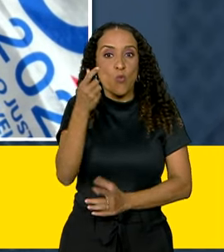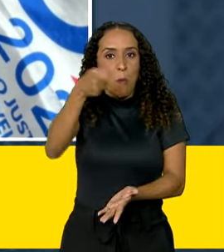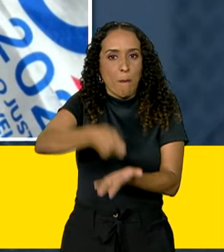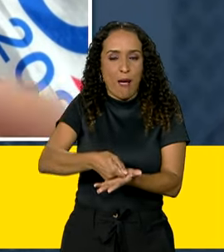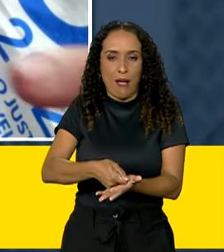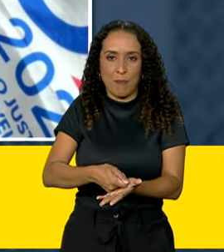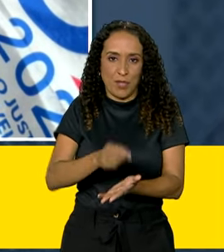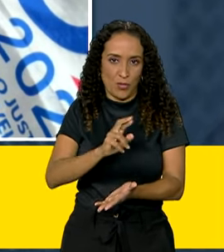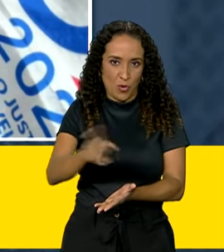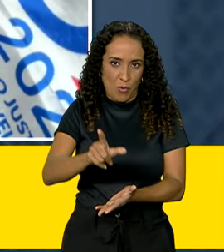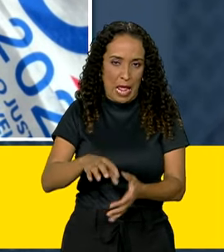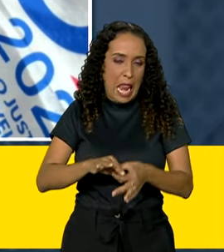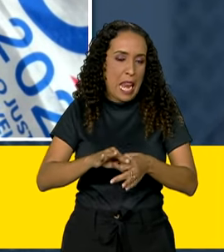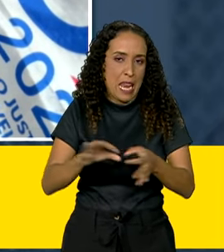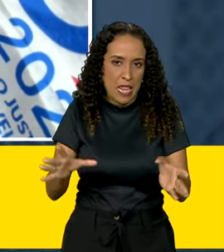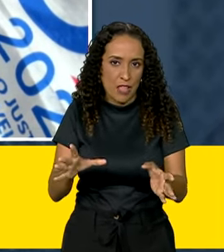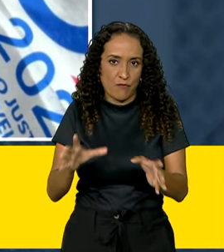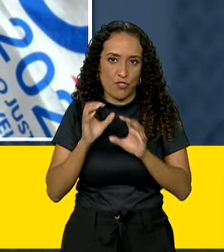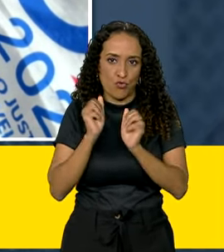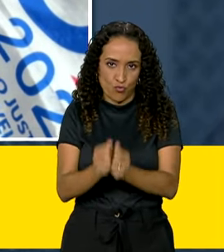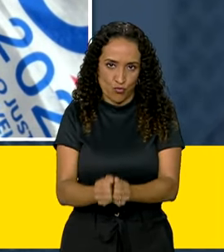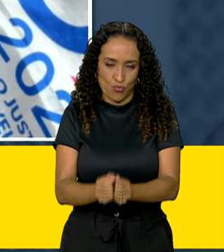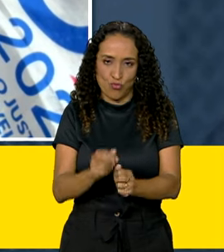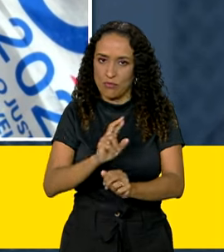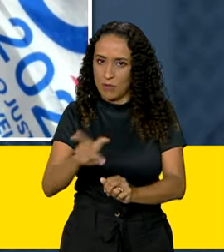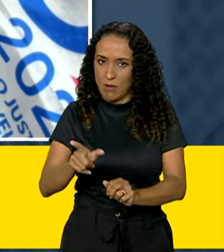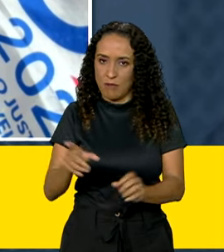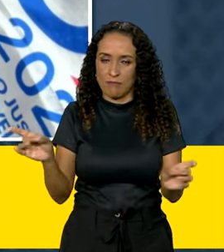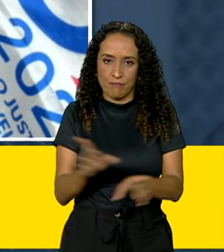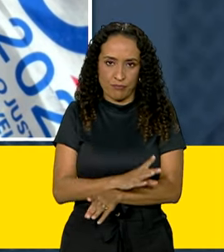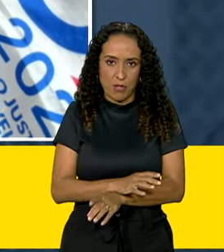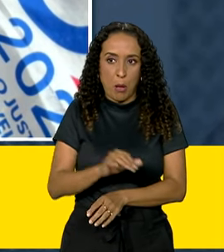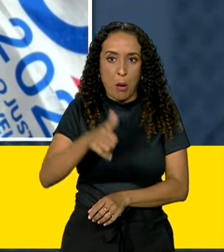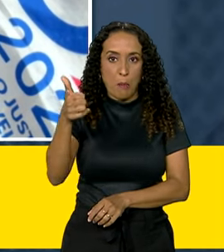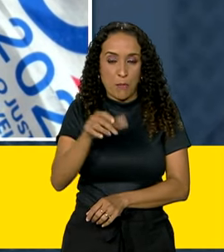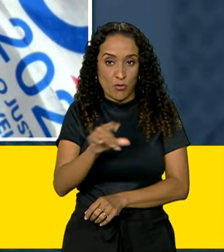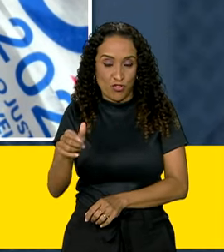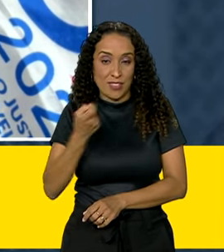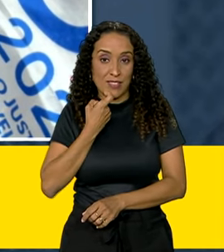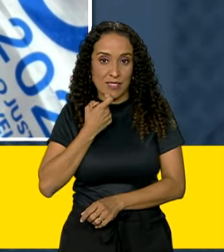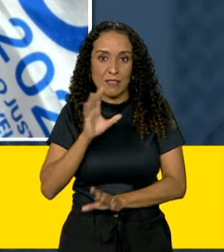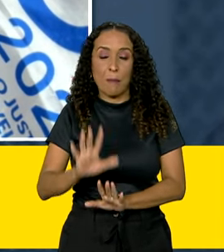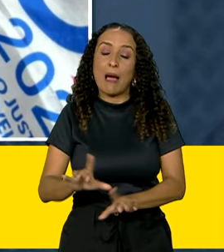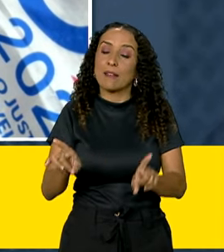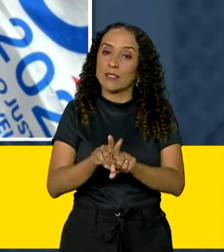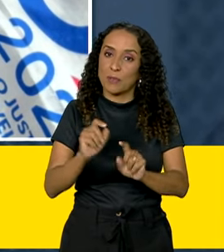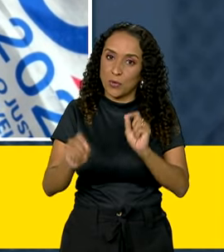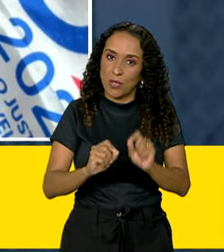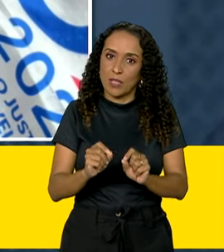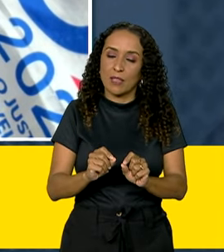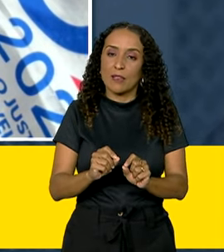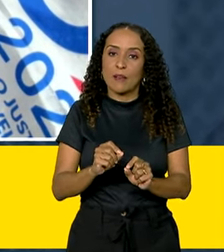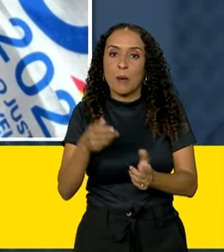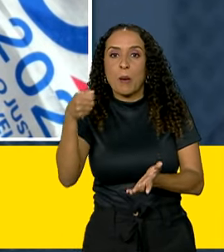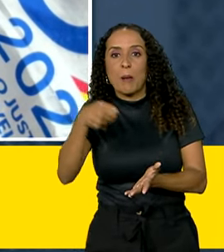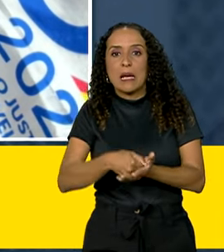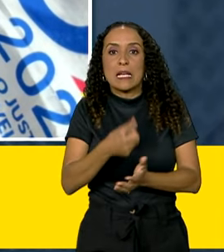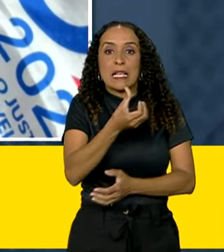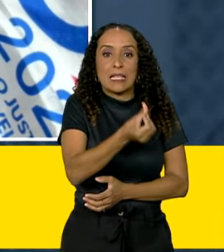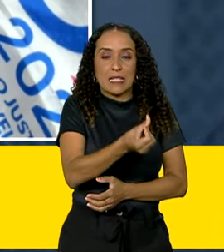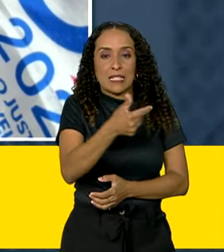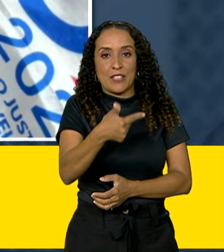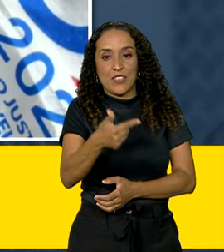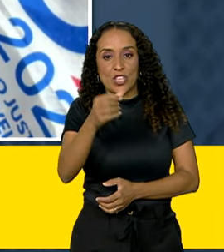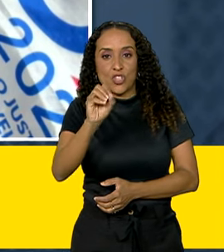pagamento liberado de uma só vez no primeiro dia desta sexta-feira, mas também para